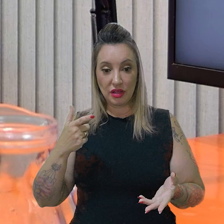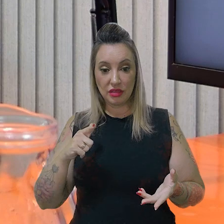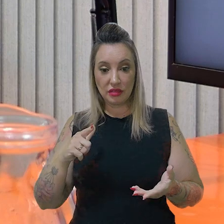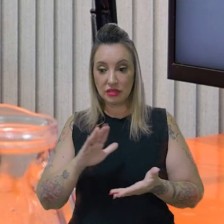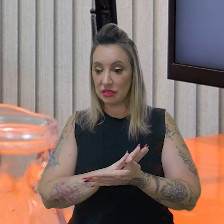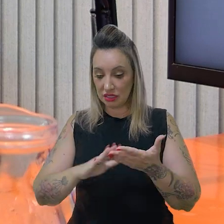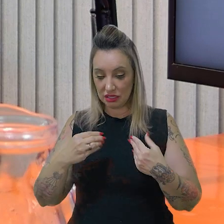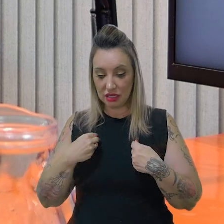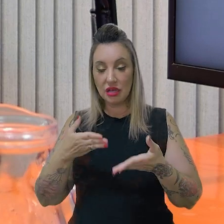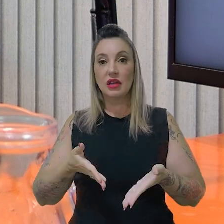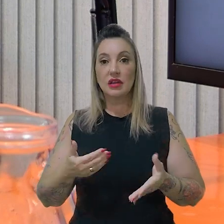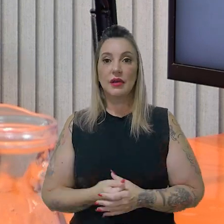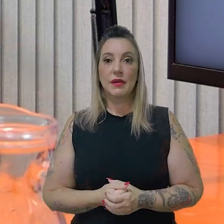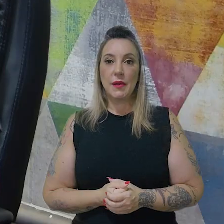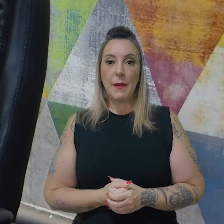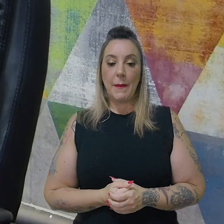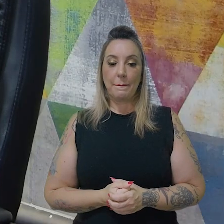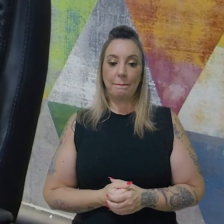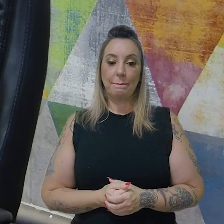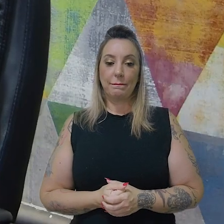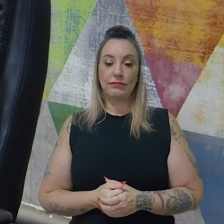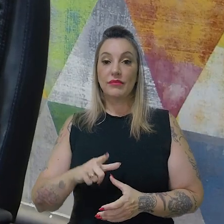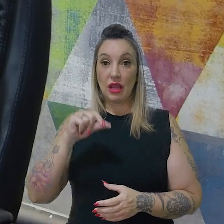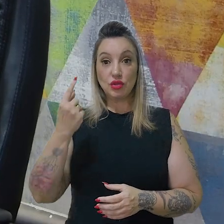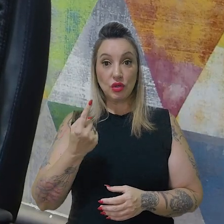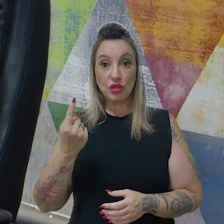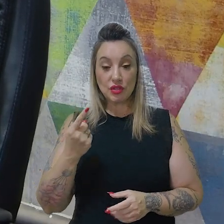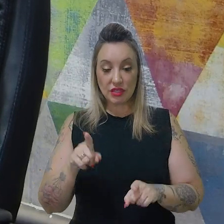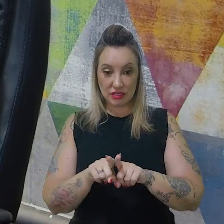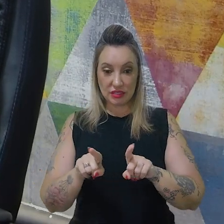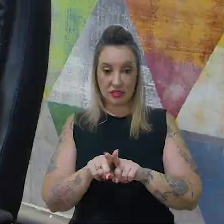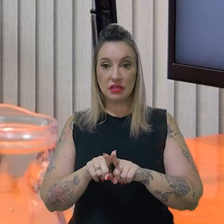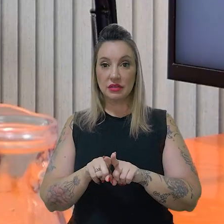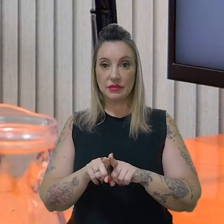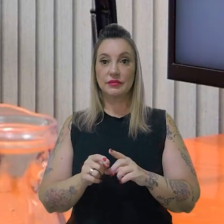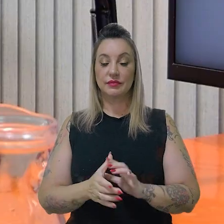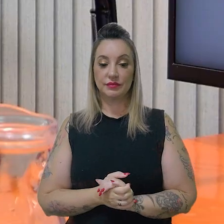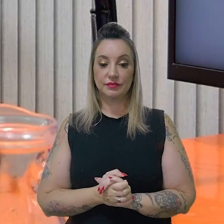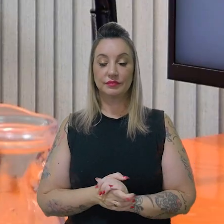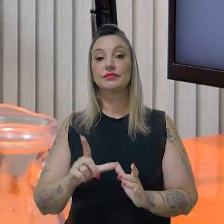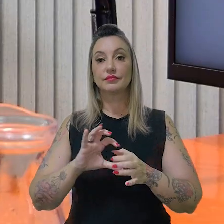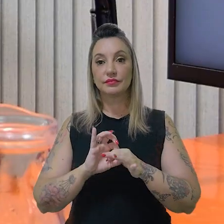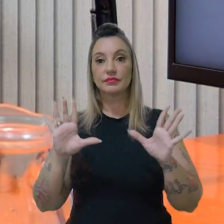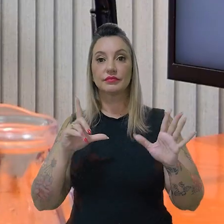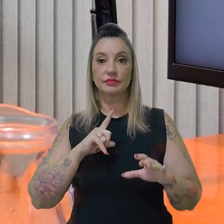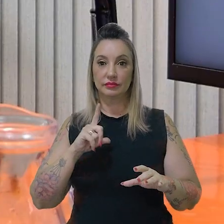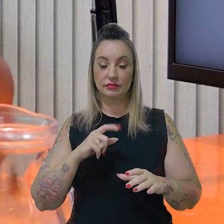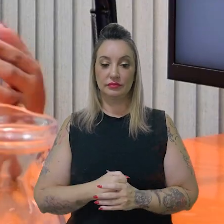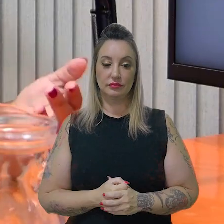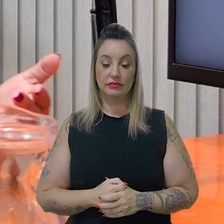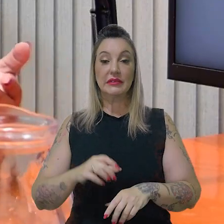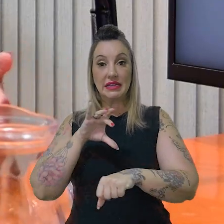ali tá entendi para ela escolher sozinha também né ela ter essa essa liberdade essa